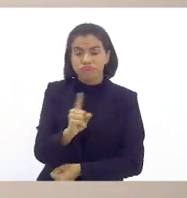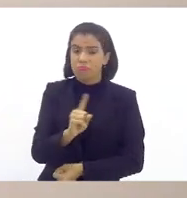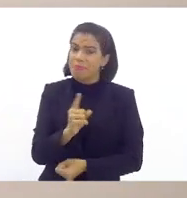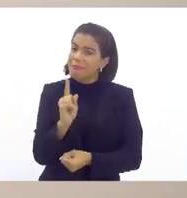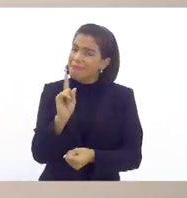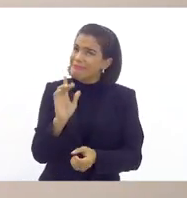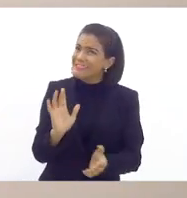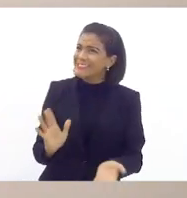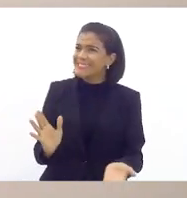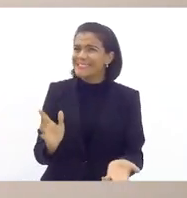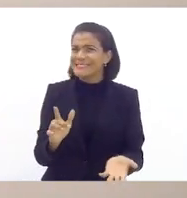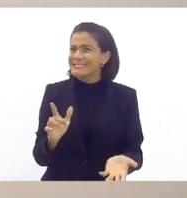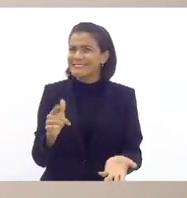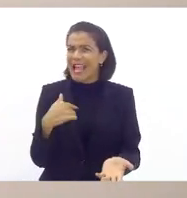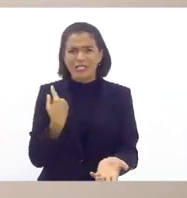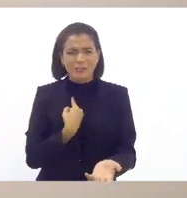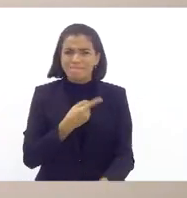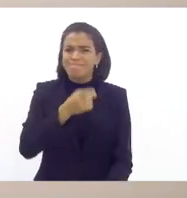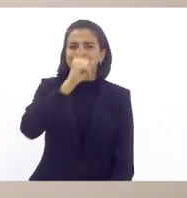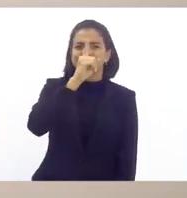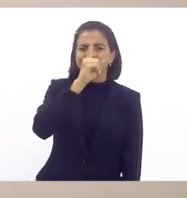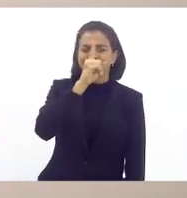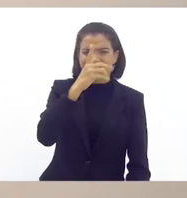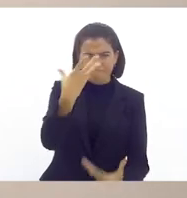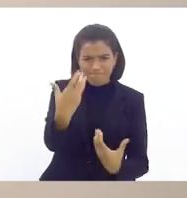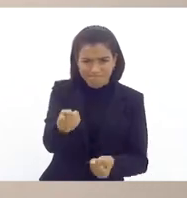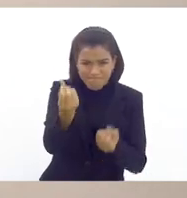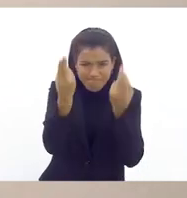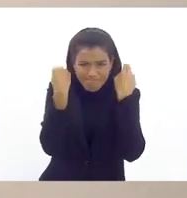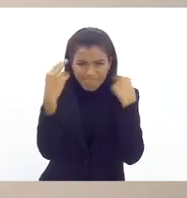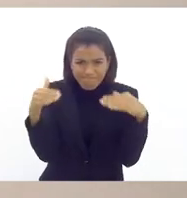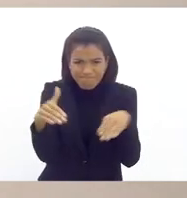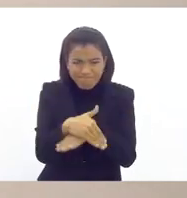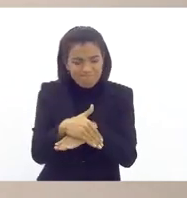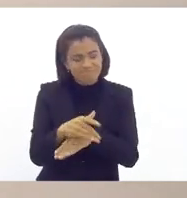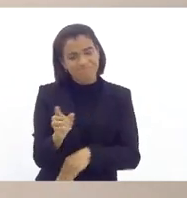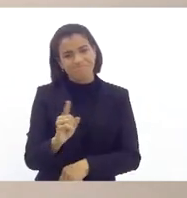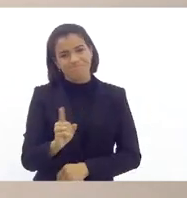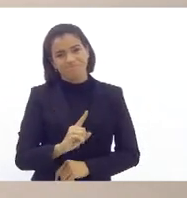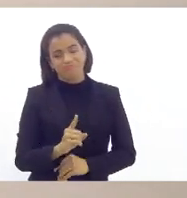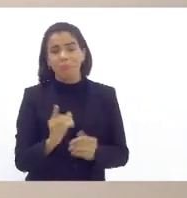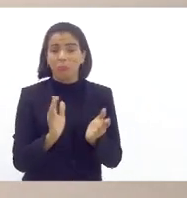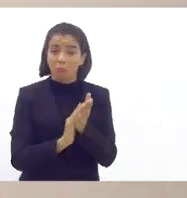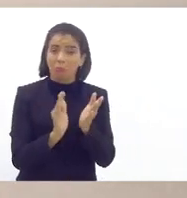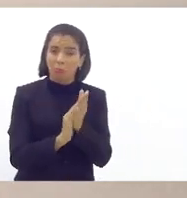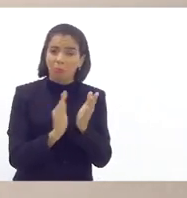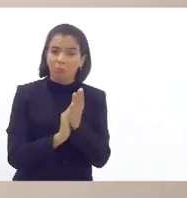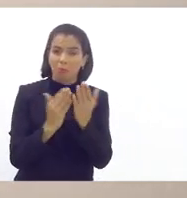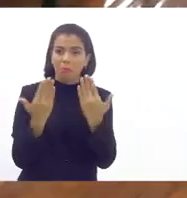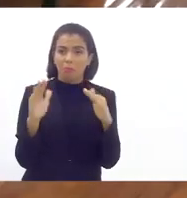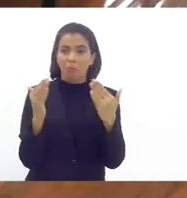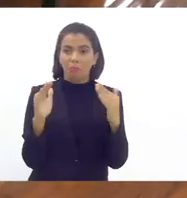coisa que a gente não tem que se calar. Muito bem. Entendeu? Parabéns. Obrigado.